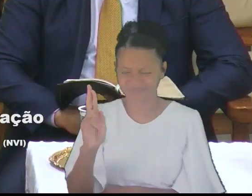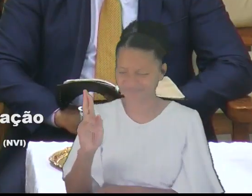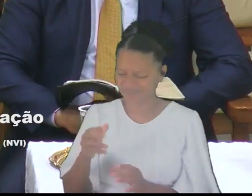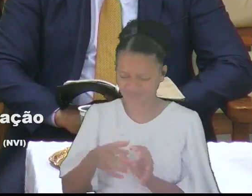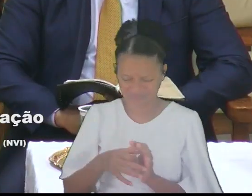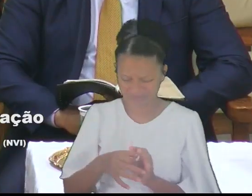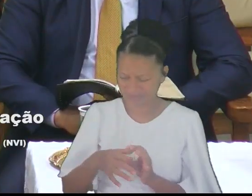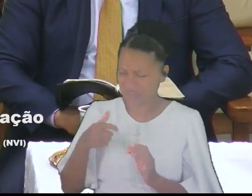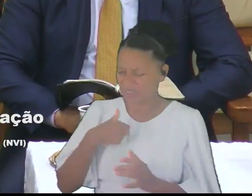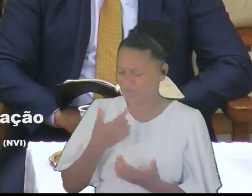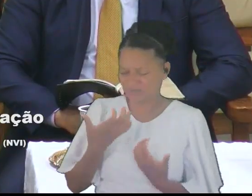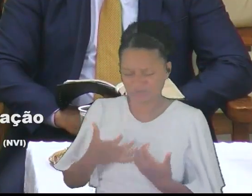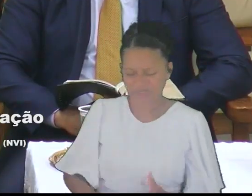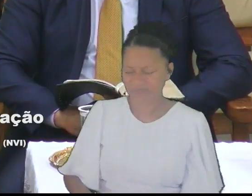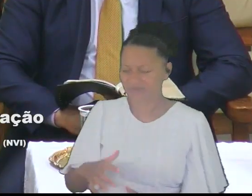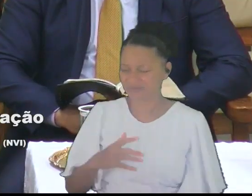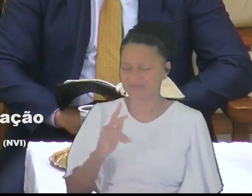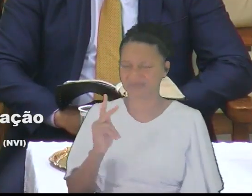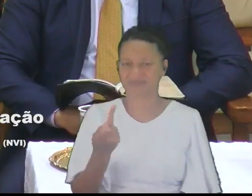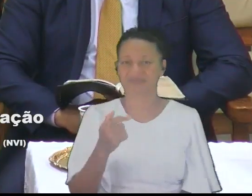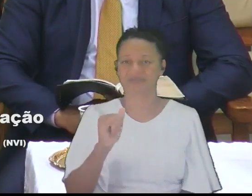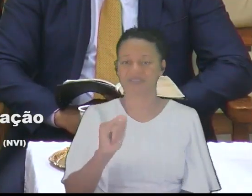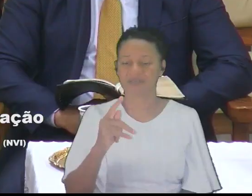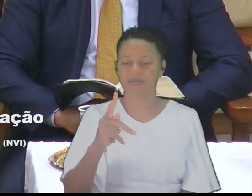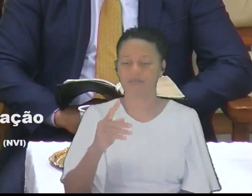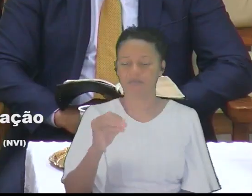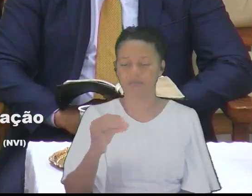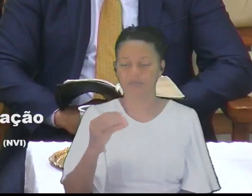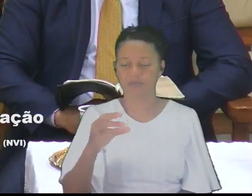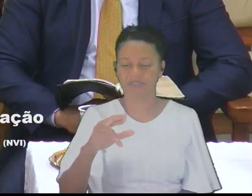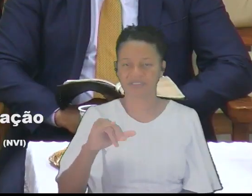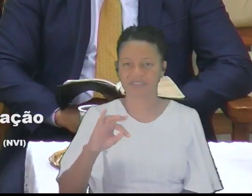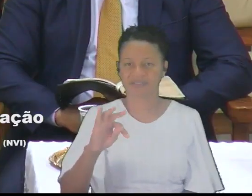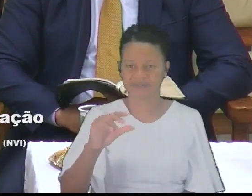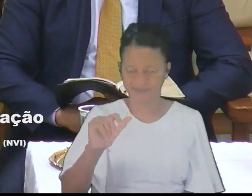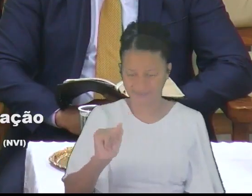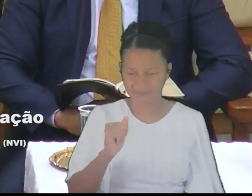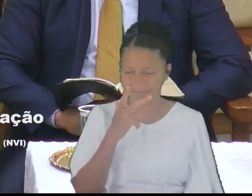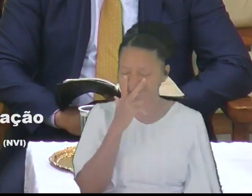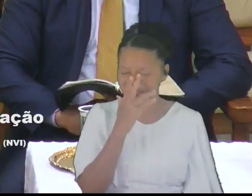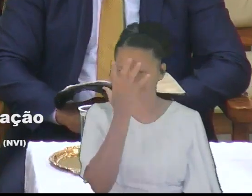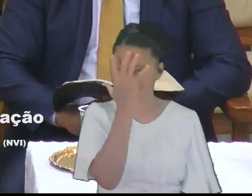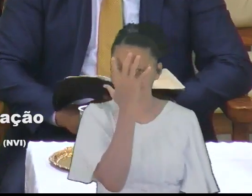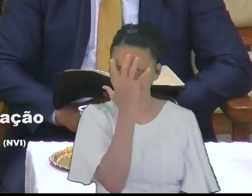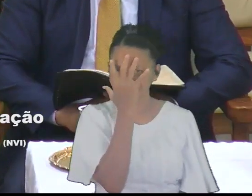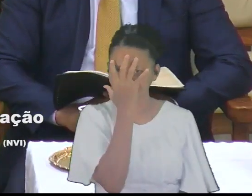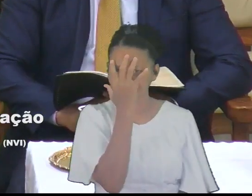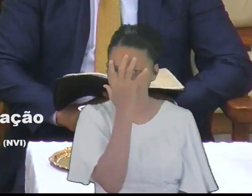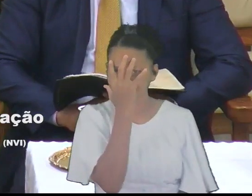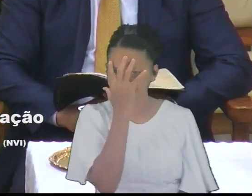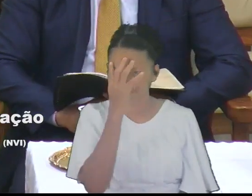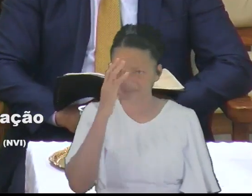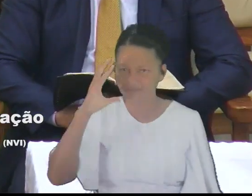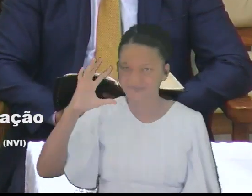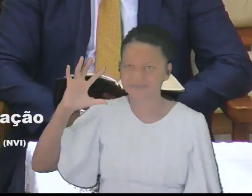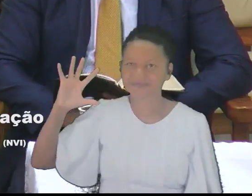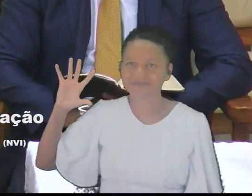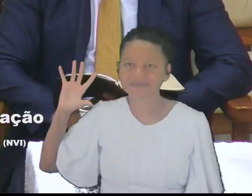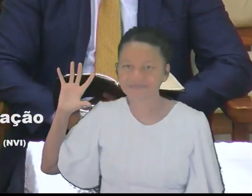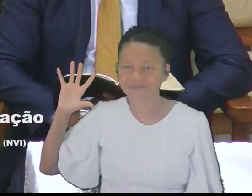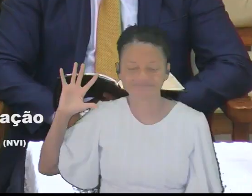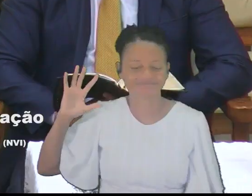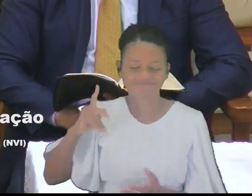um hipócrita. O que é o hipócrita? É aquele que aparenta uma coisa, mas é cera,